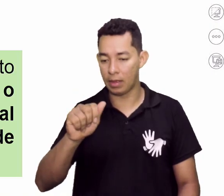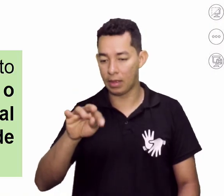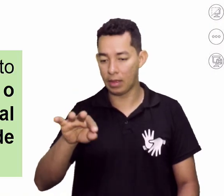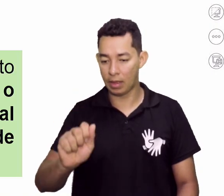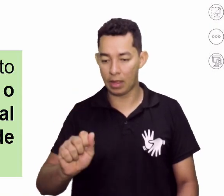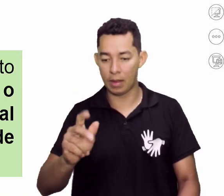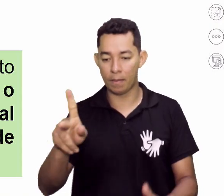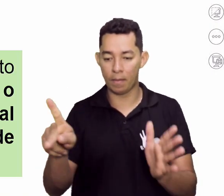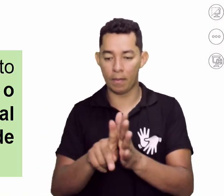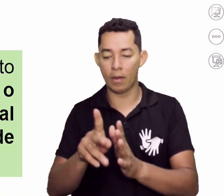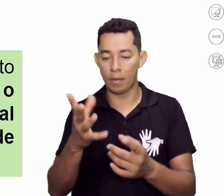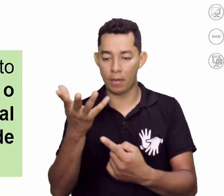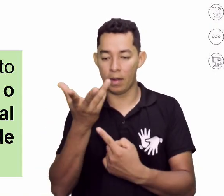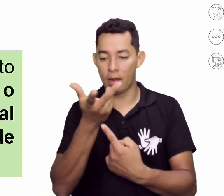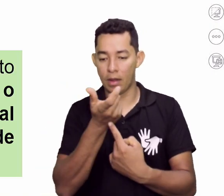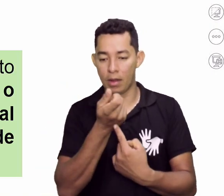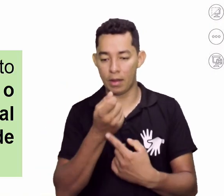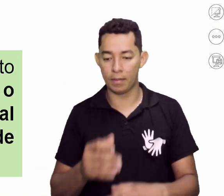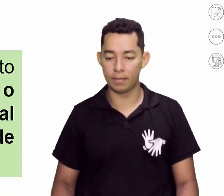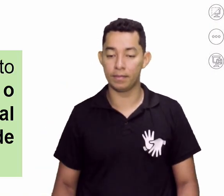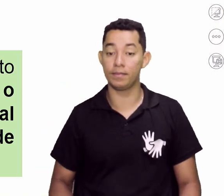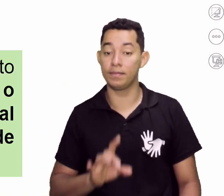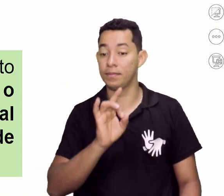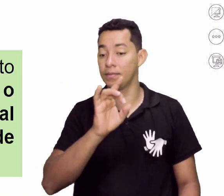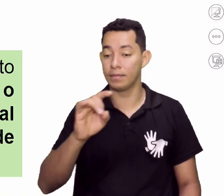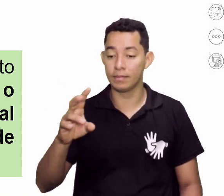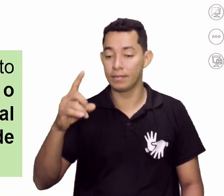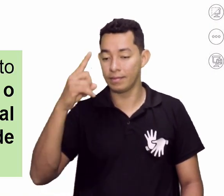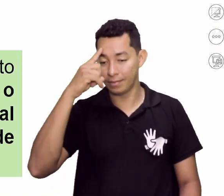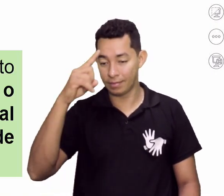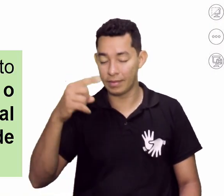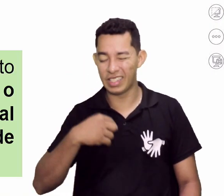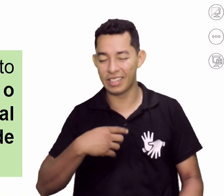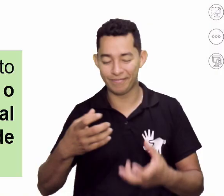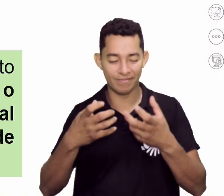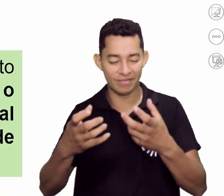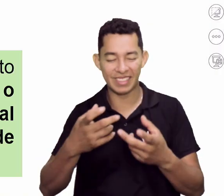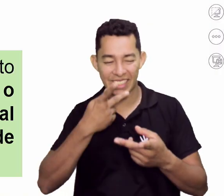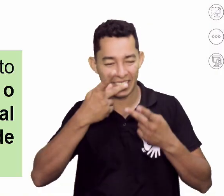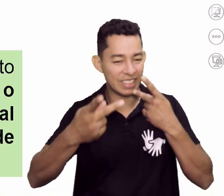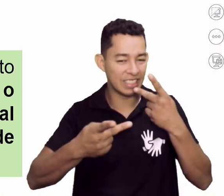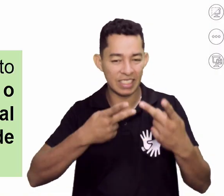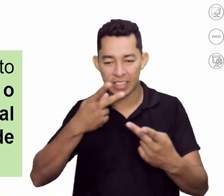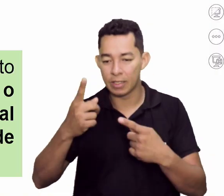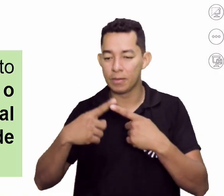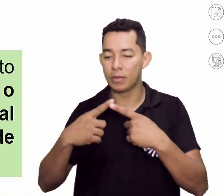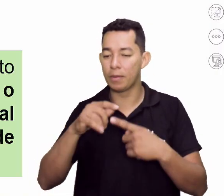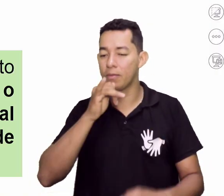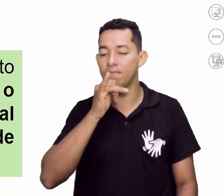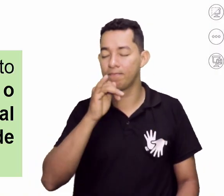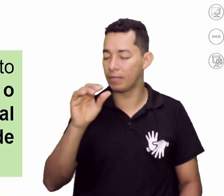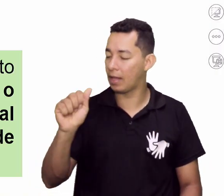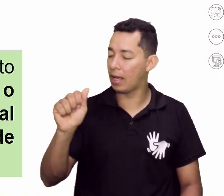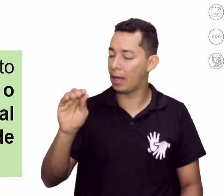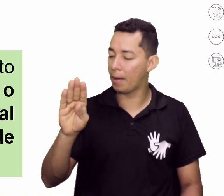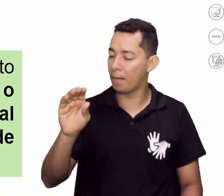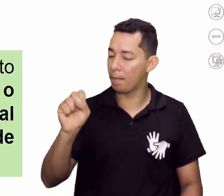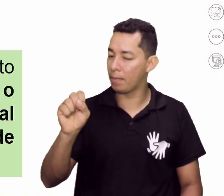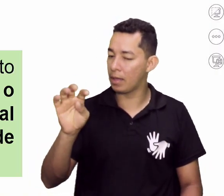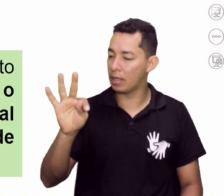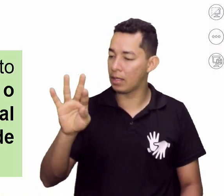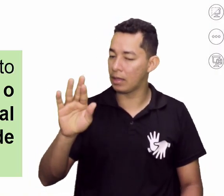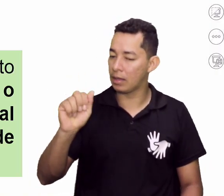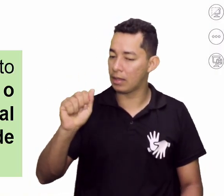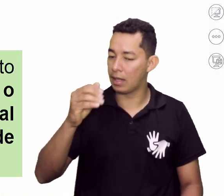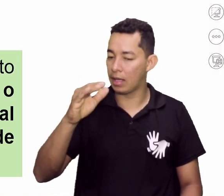aparece aí, cada ideia, aí eu fico doidinho para comentar, porque a abstração, o que é a